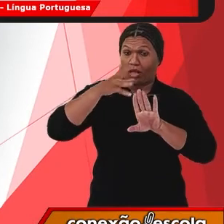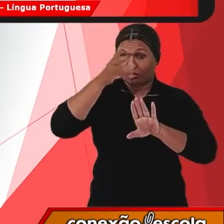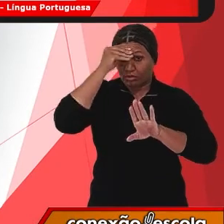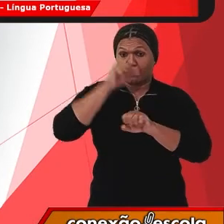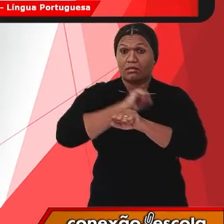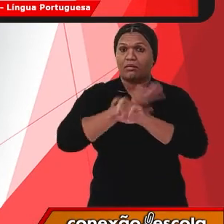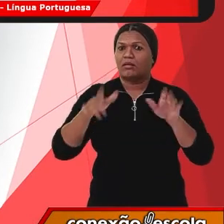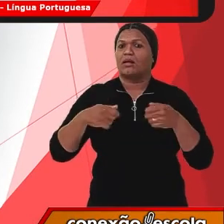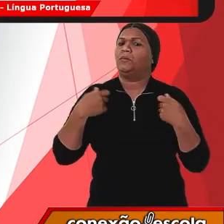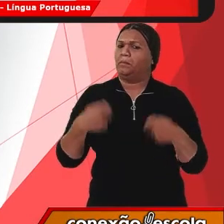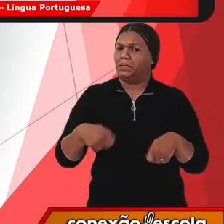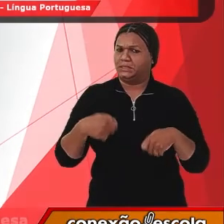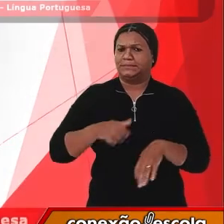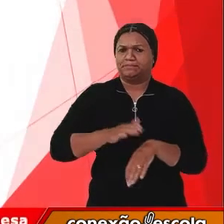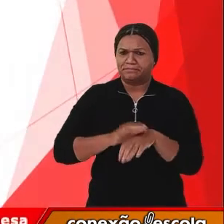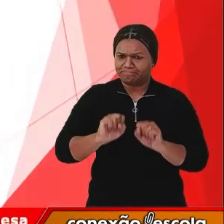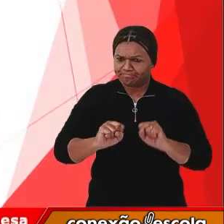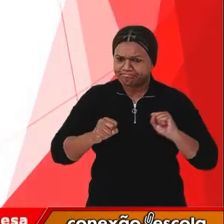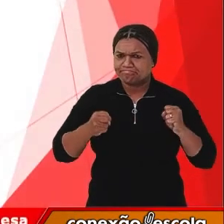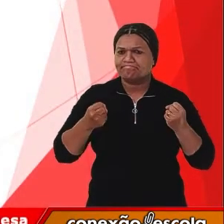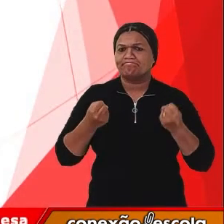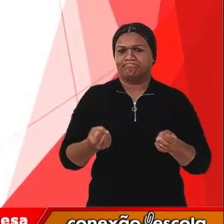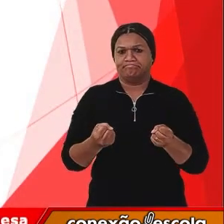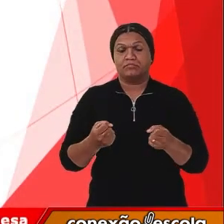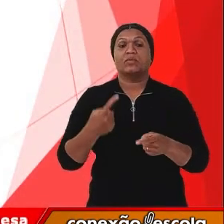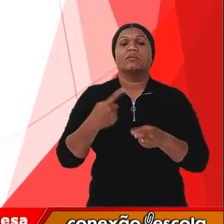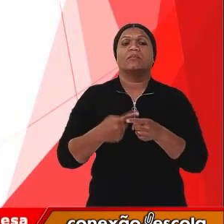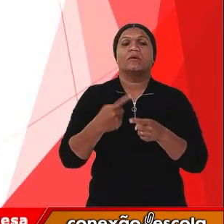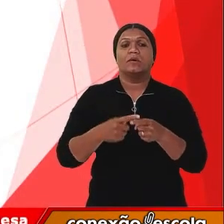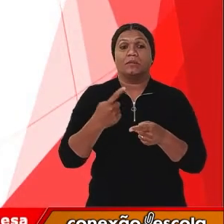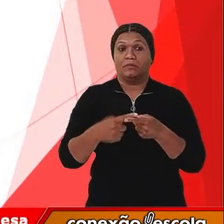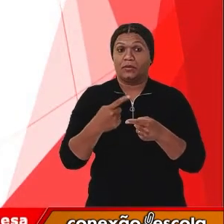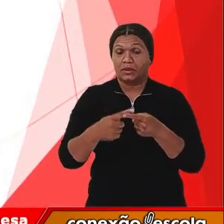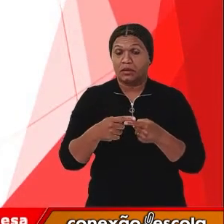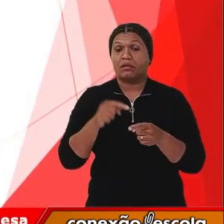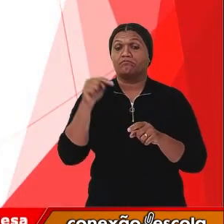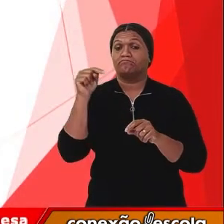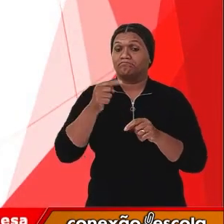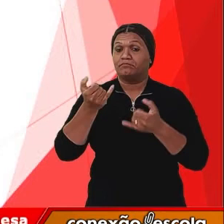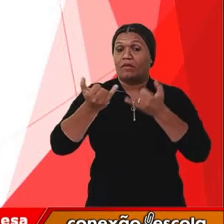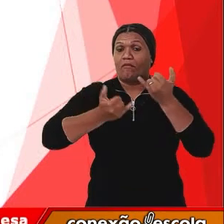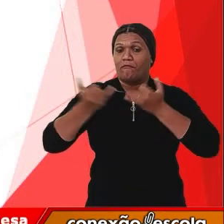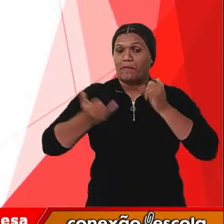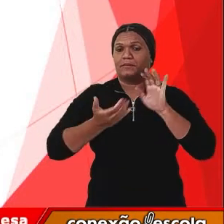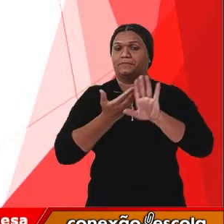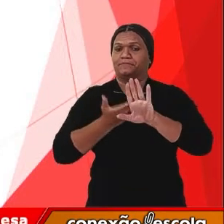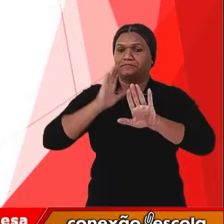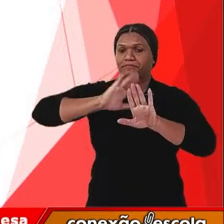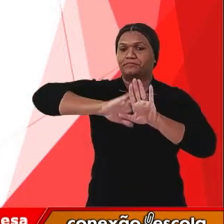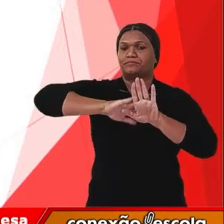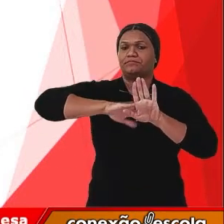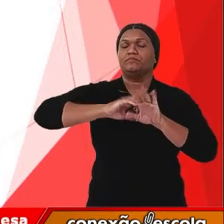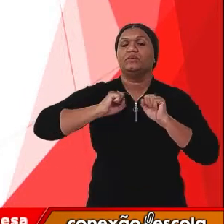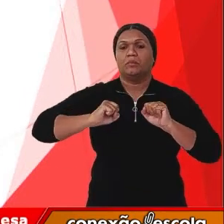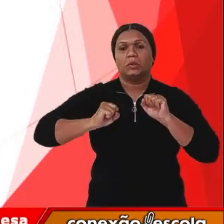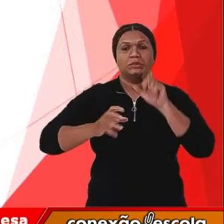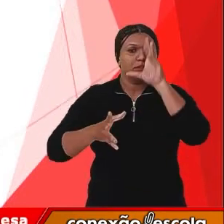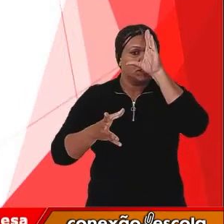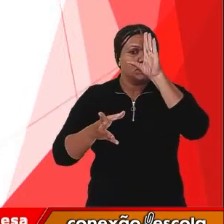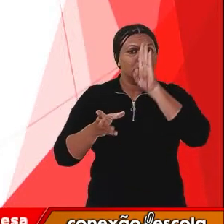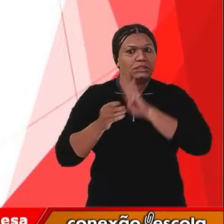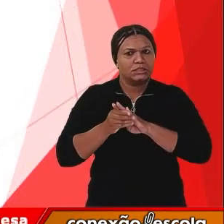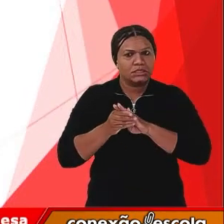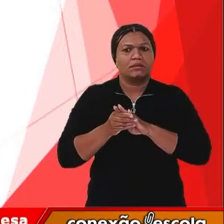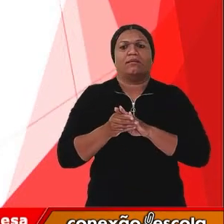mais do leitor por quê Porque as informações explícitas elas podem ser subir